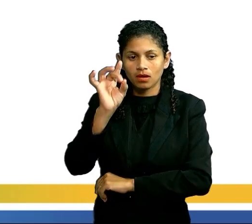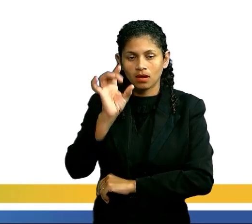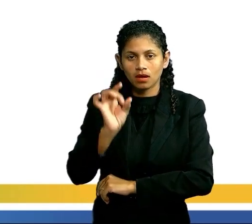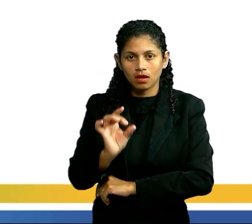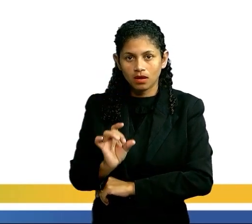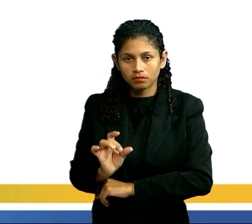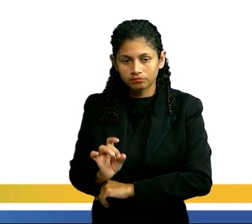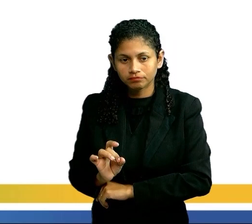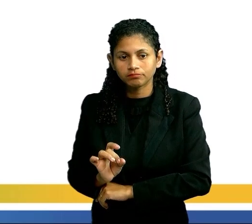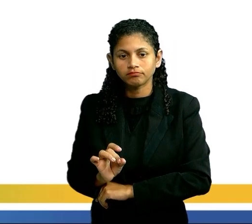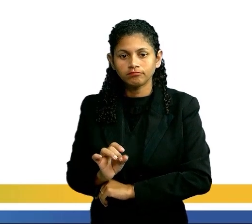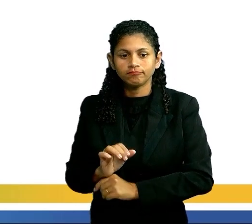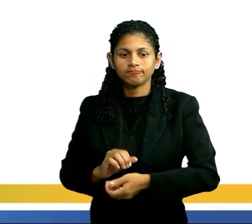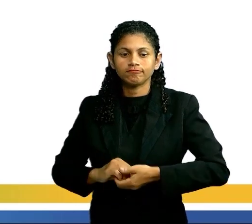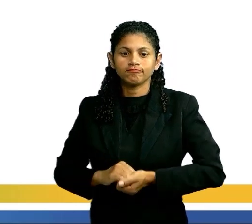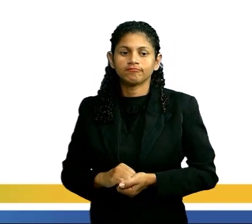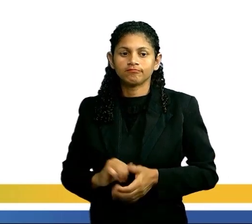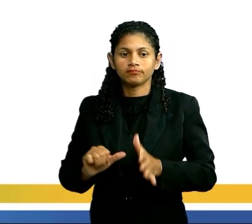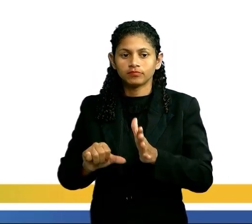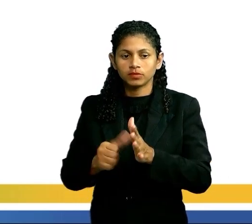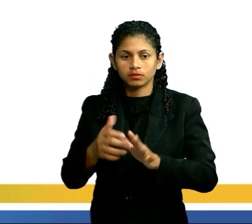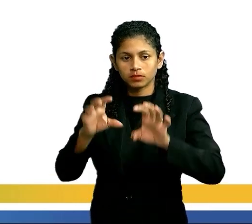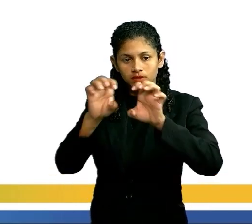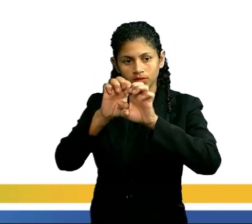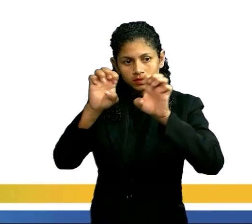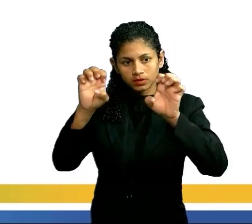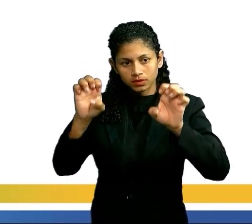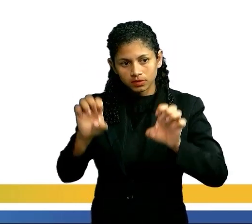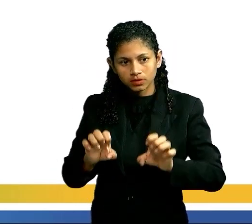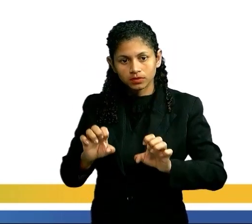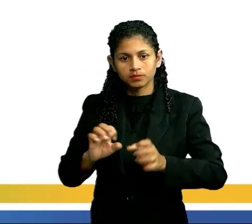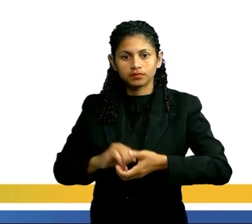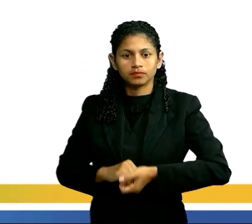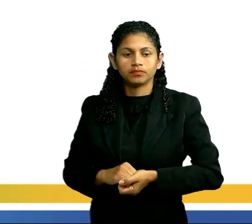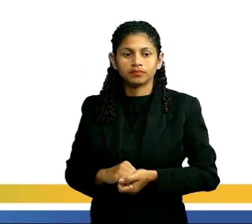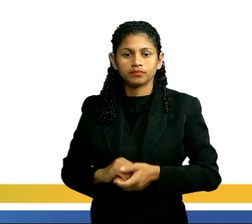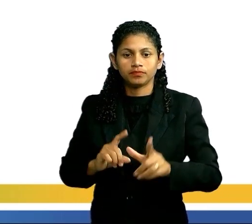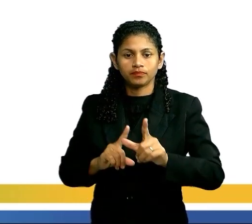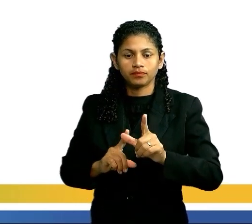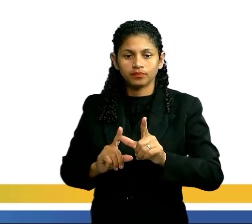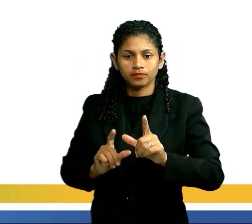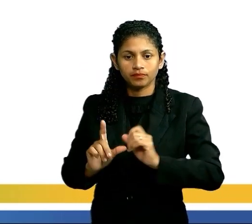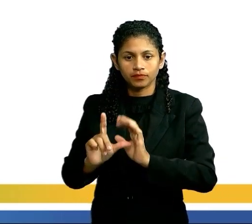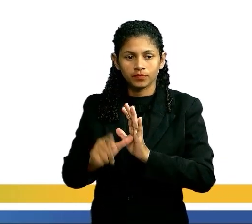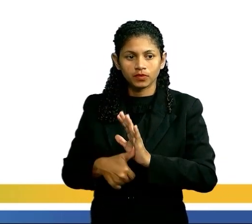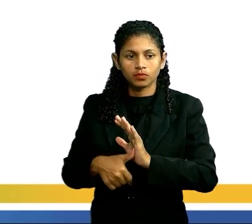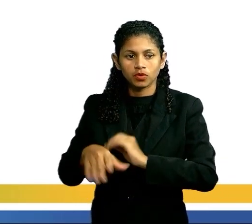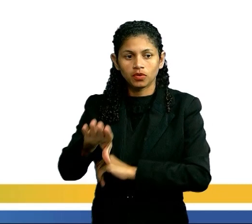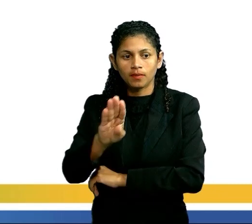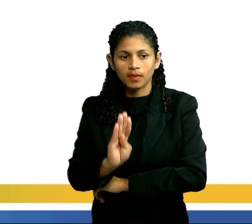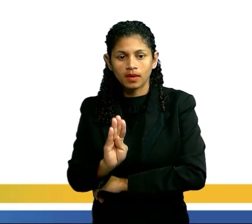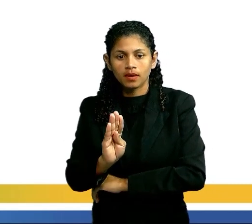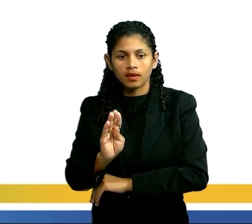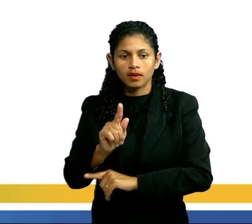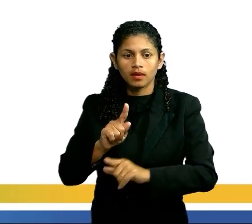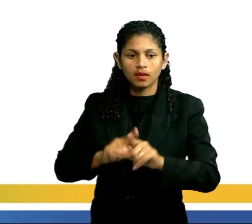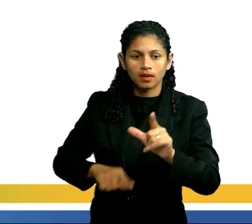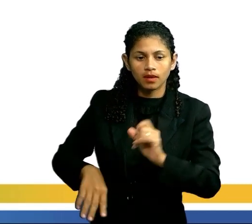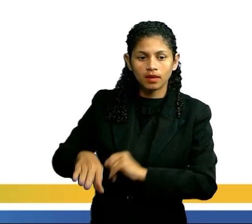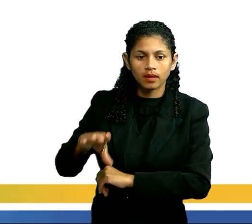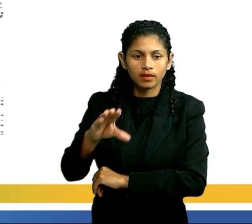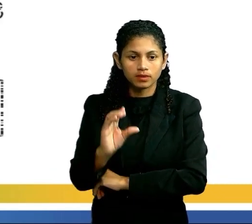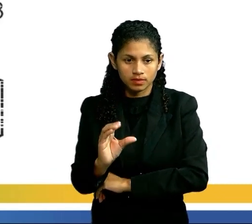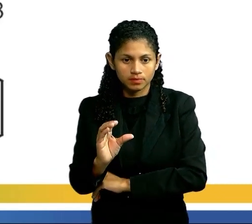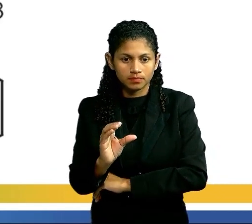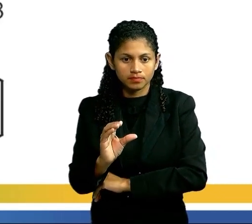dessas alternativas. A primeira estrutura é o octano, depois o benzeno, ciclohexeno, olha aí em